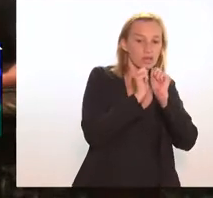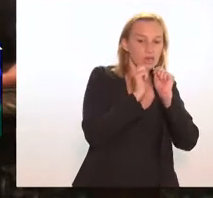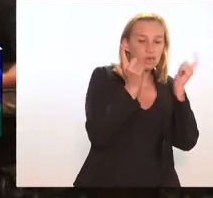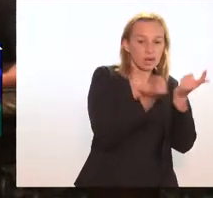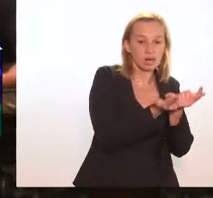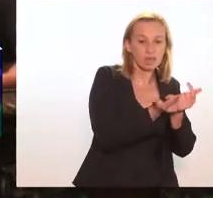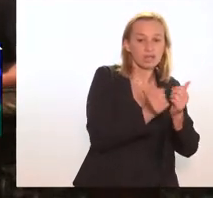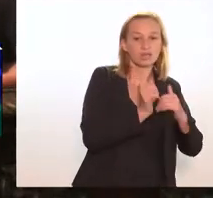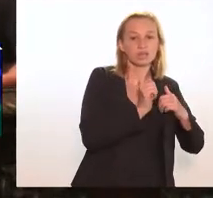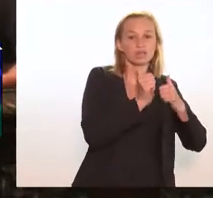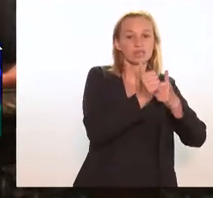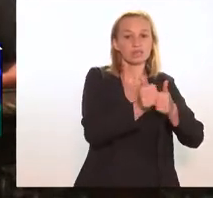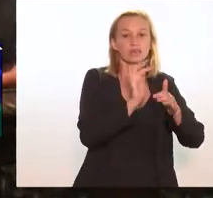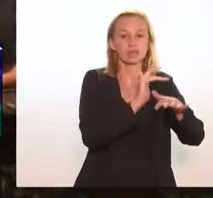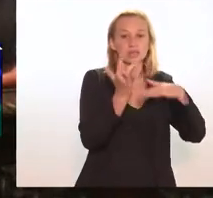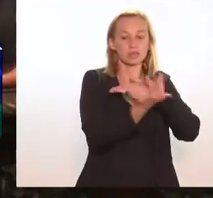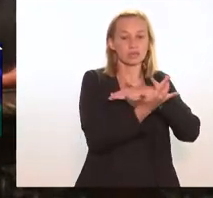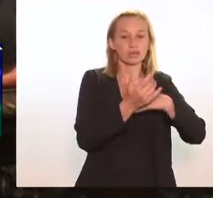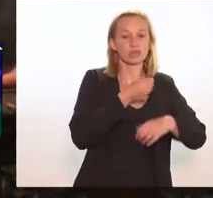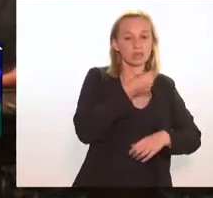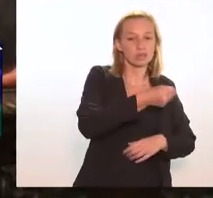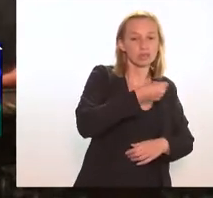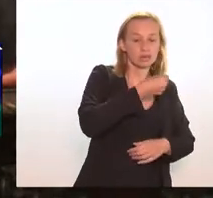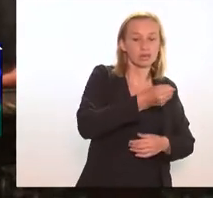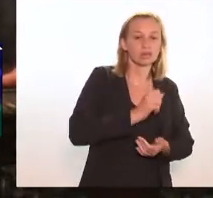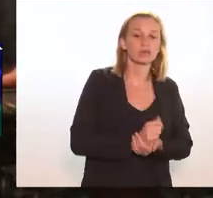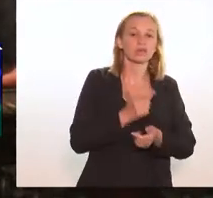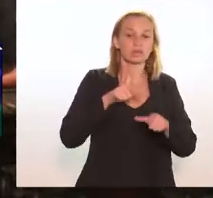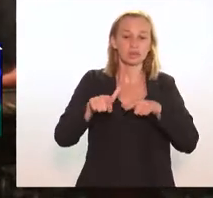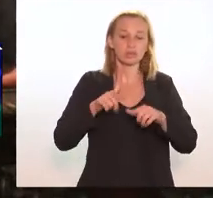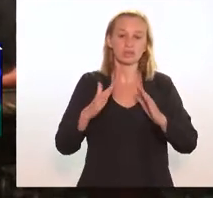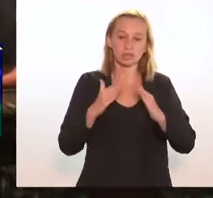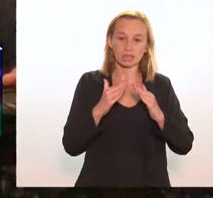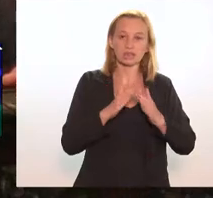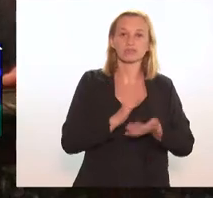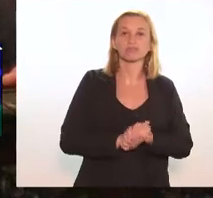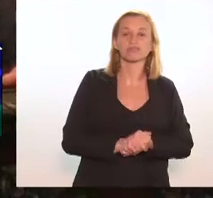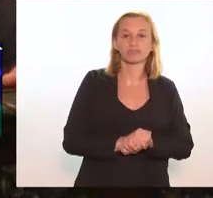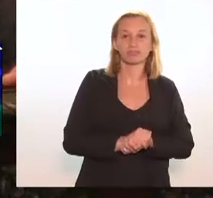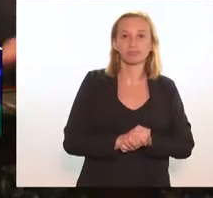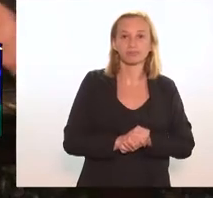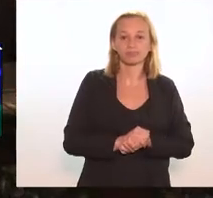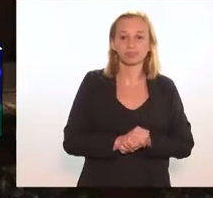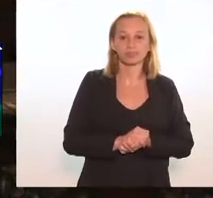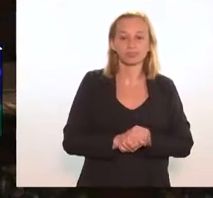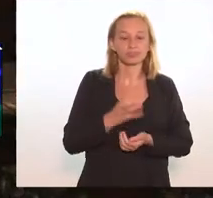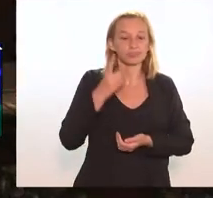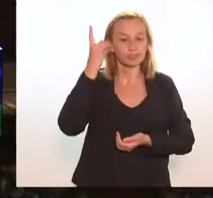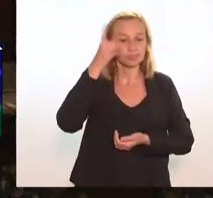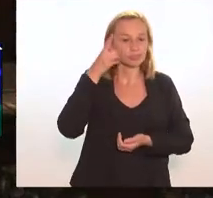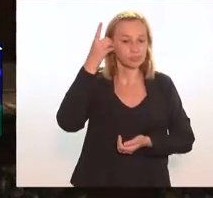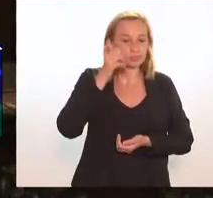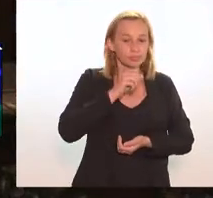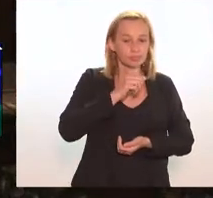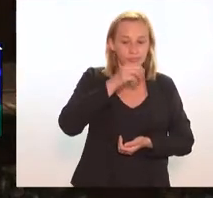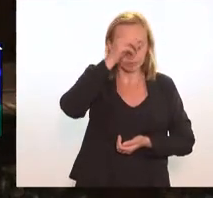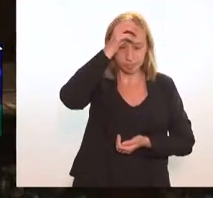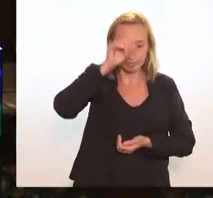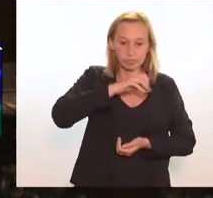sociais, imprensa, trabalhadoras e trabalhadores desta casa. Deputada Tia Ju, estamos aqui...